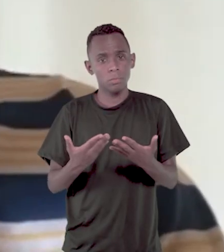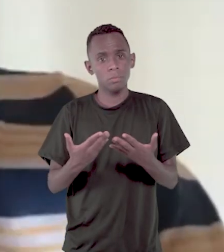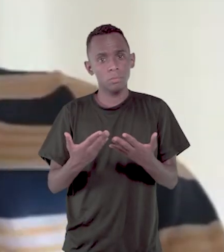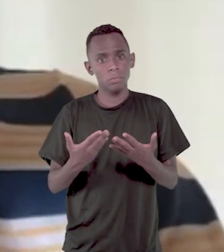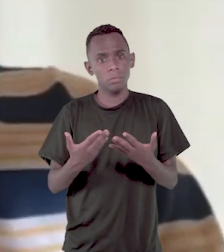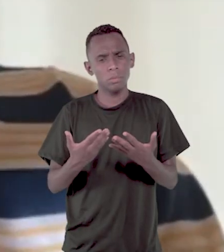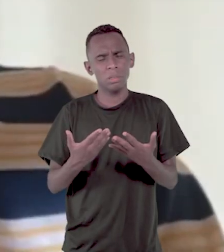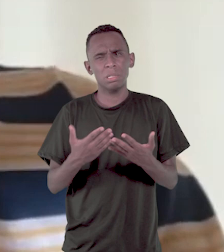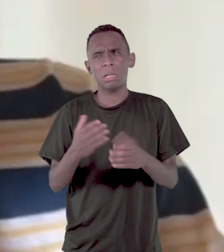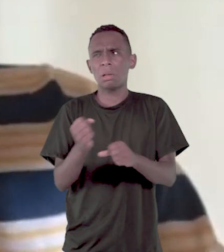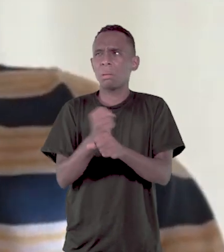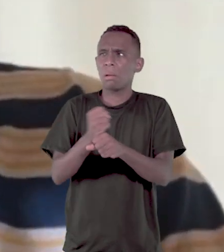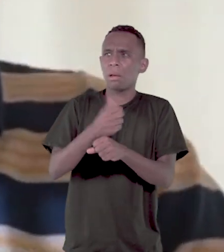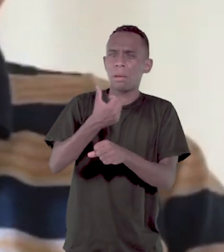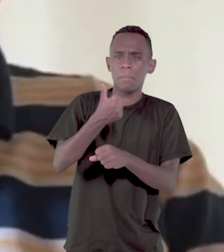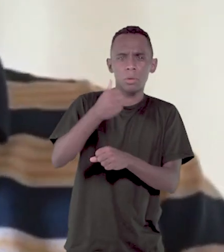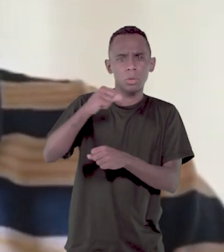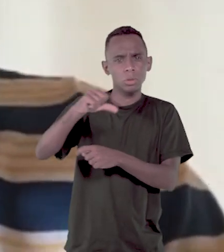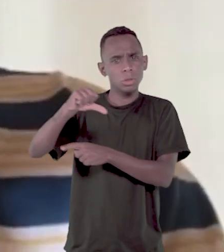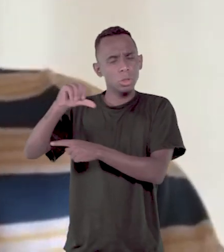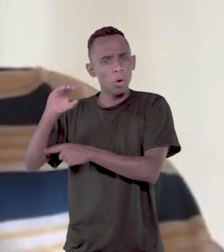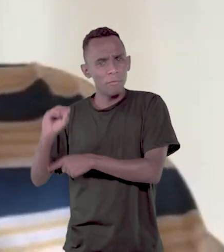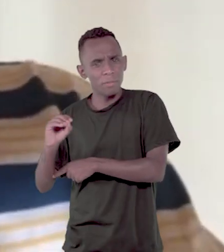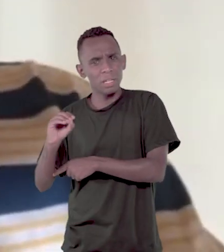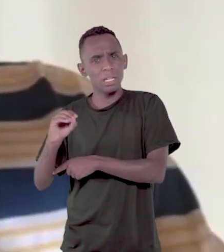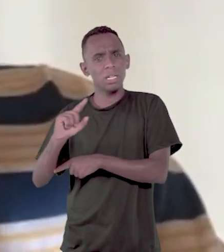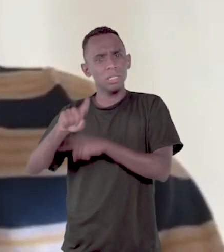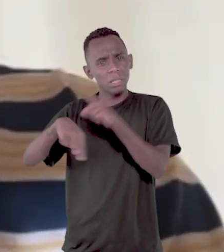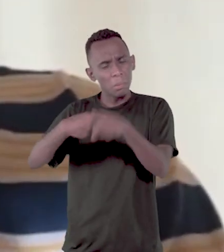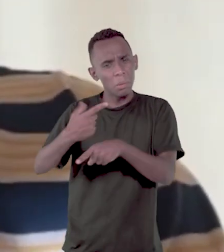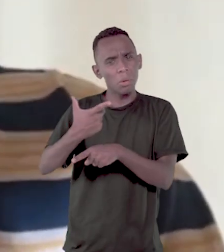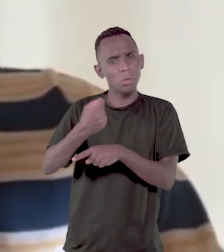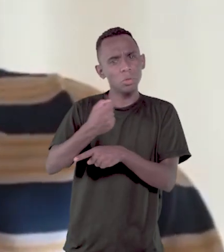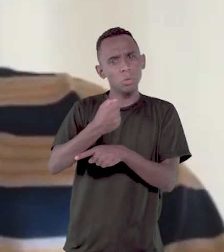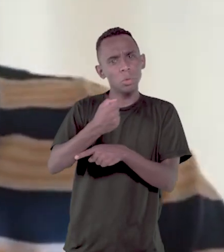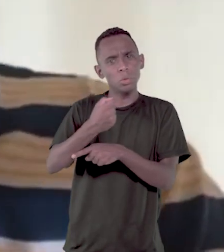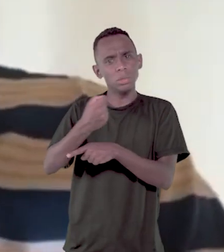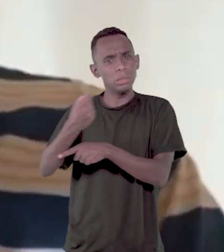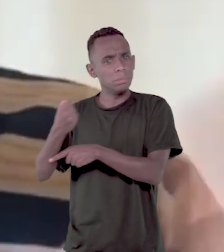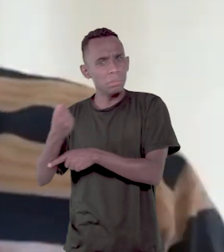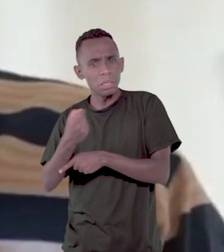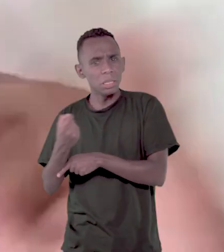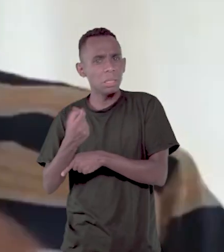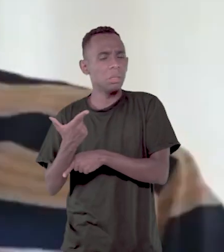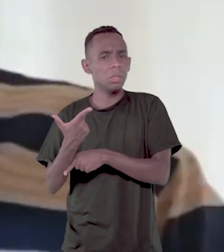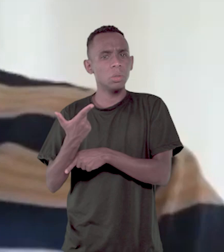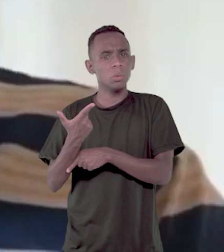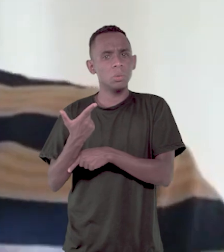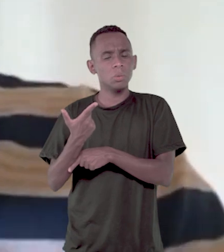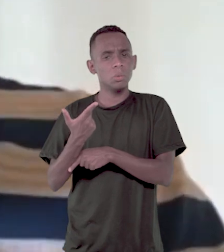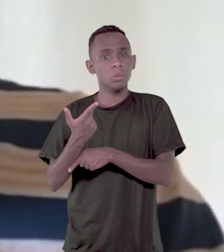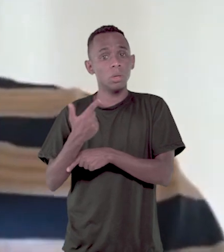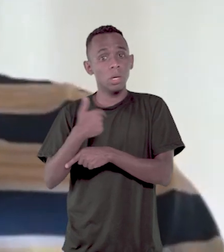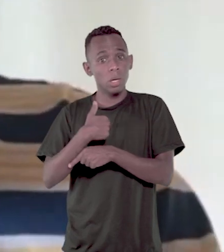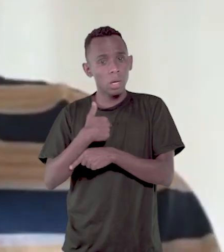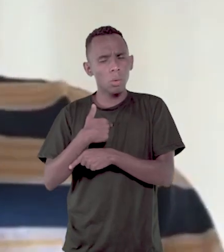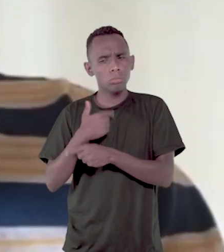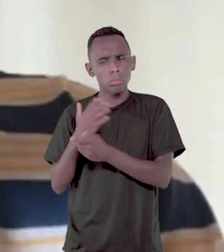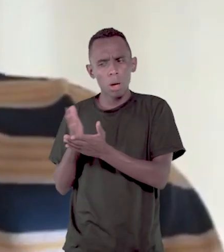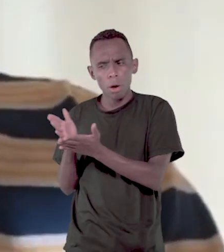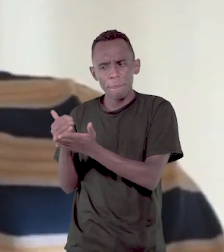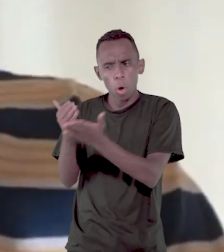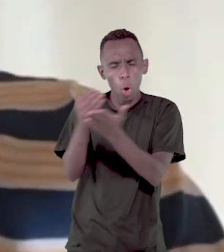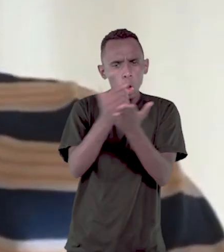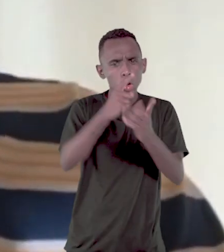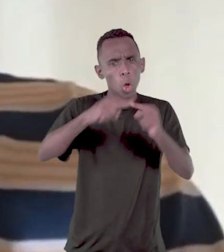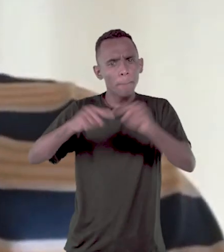Então, ao longo da década de 90 e ao longo dos anos 2000, né, das 2 primeiras décadas do ano 2000,